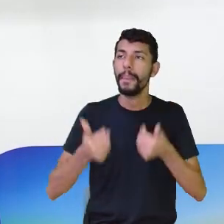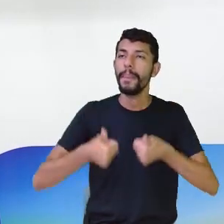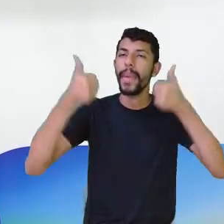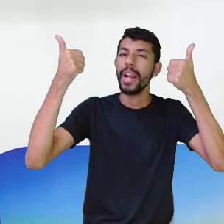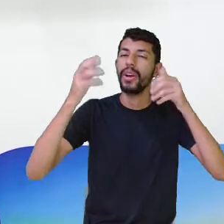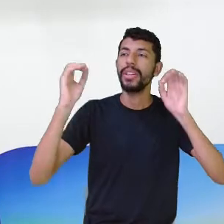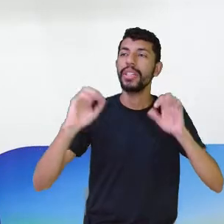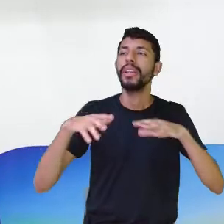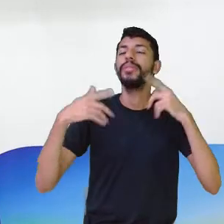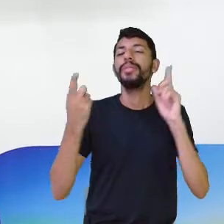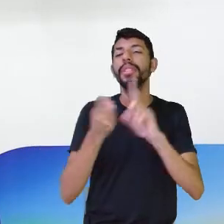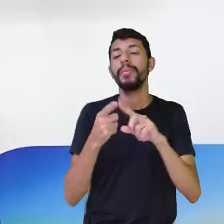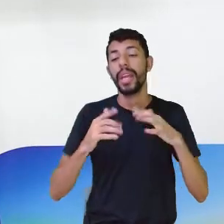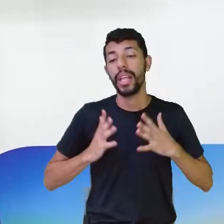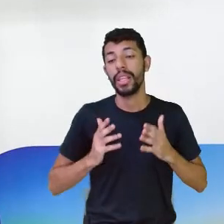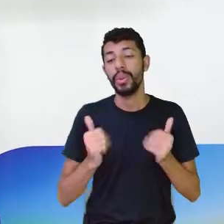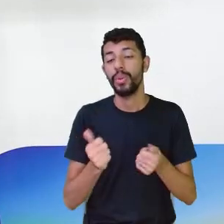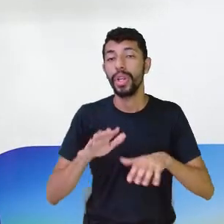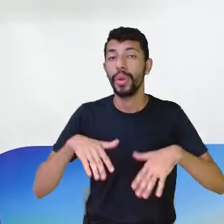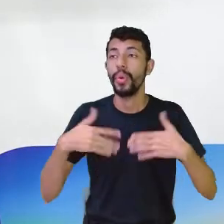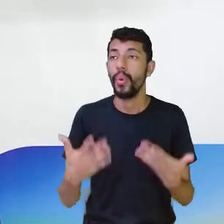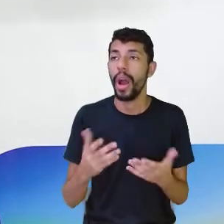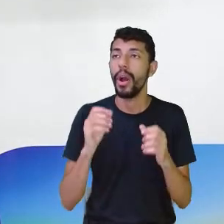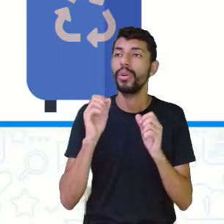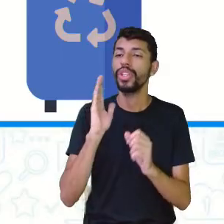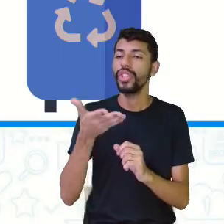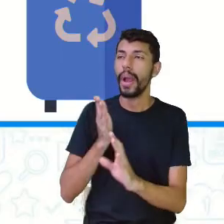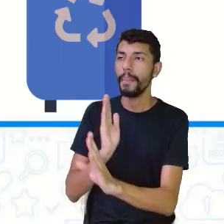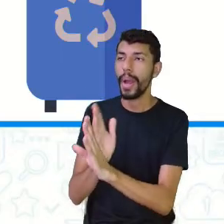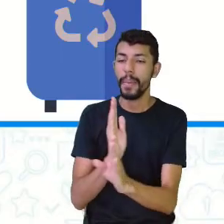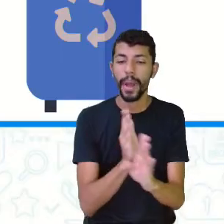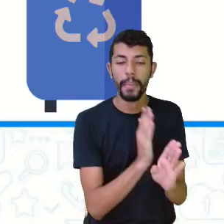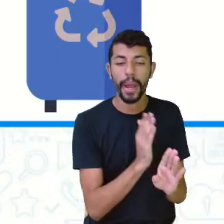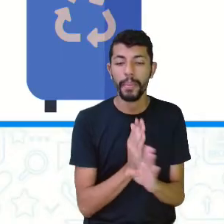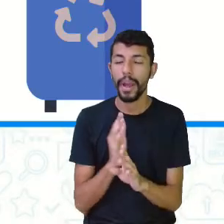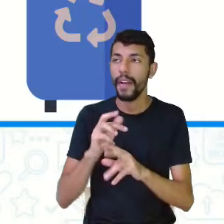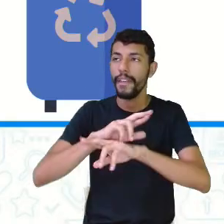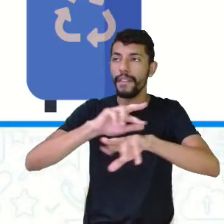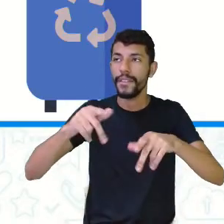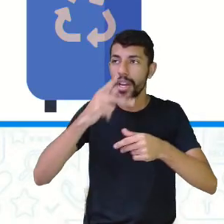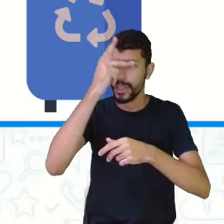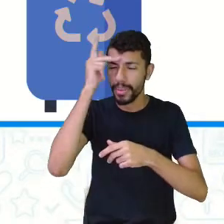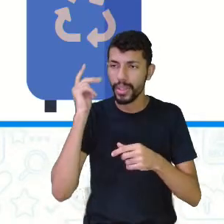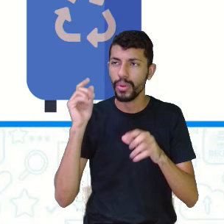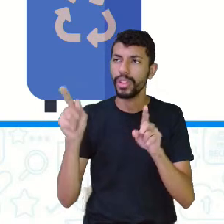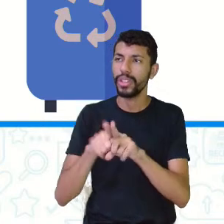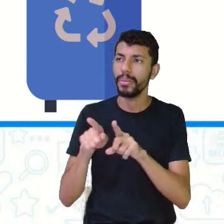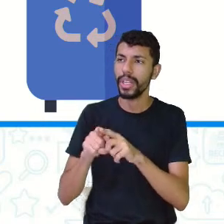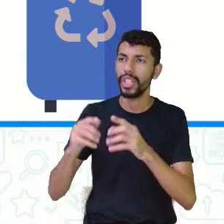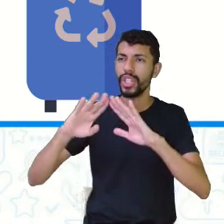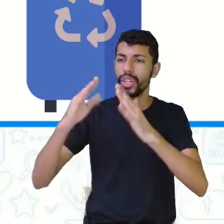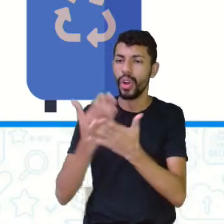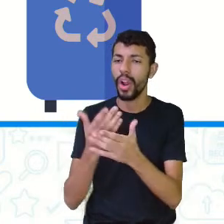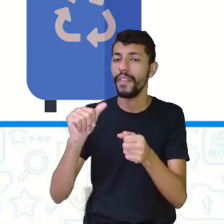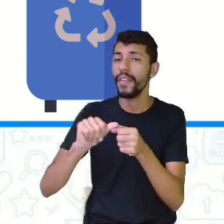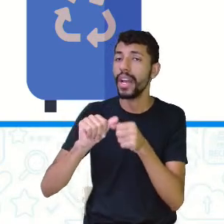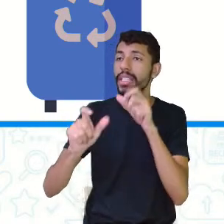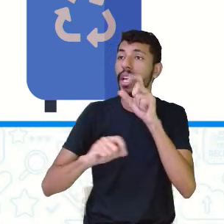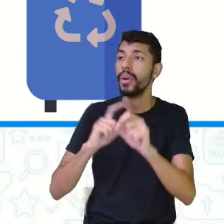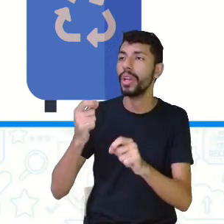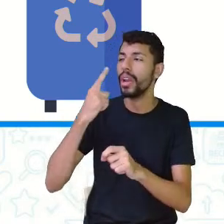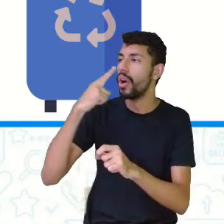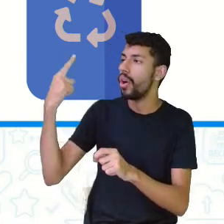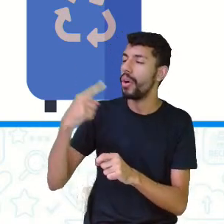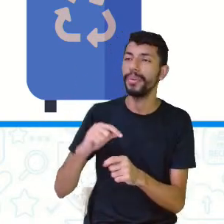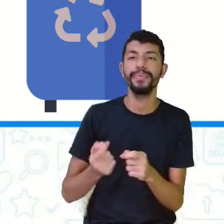das ações que a gente encontra já várias pessoas, escolas, espaços públicos fazem é essa